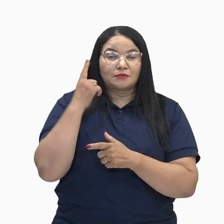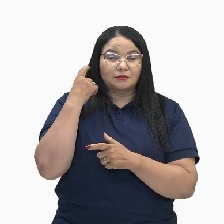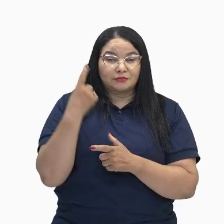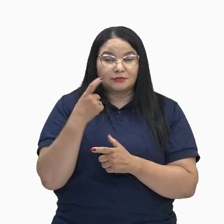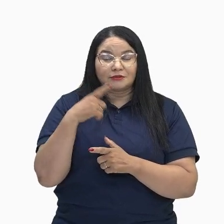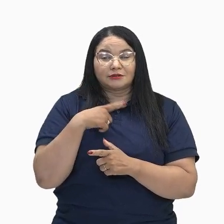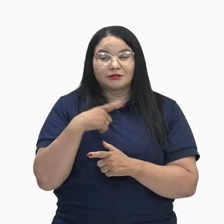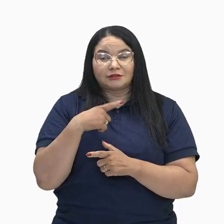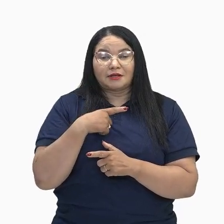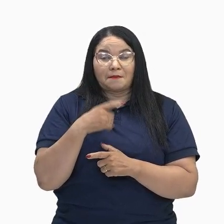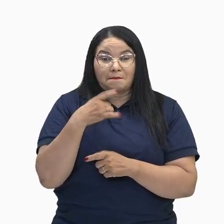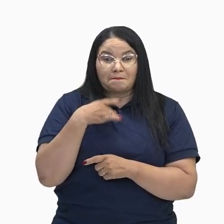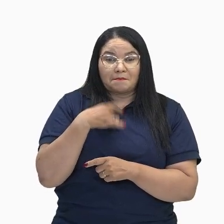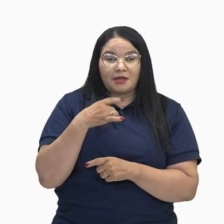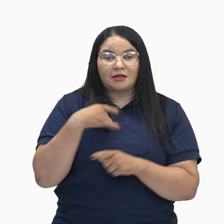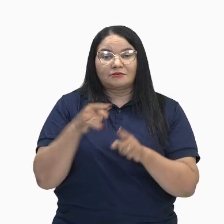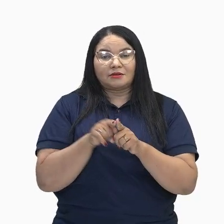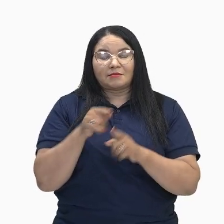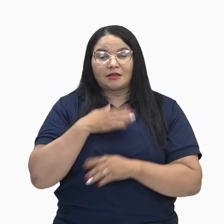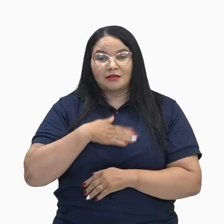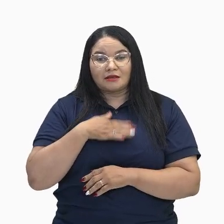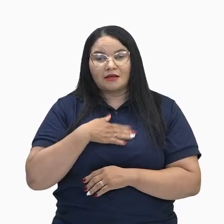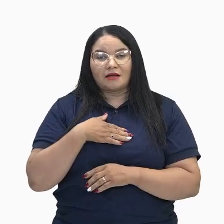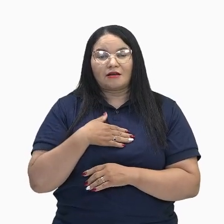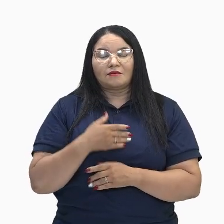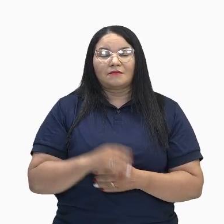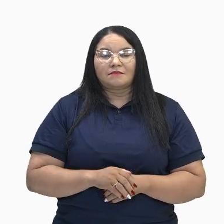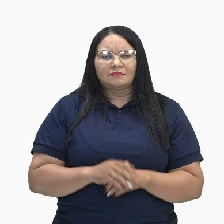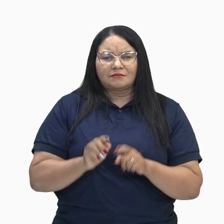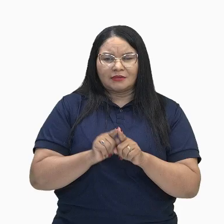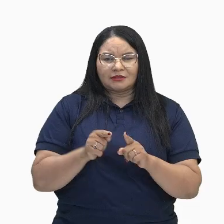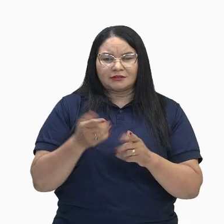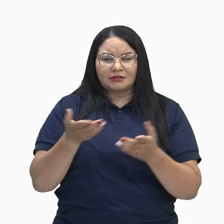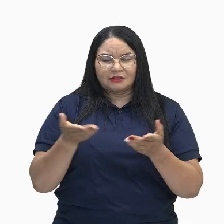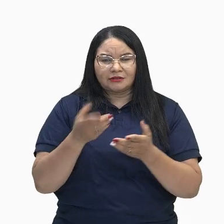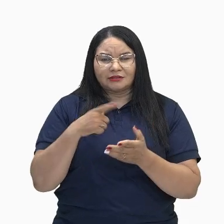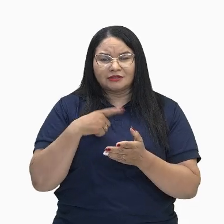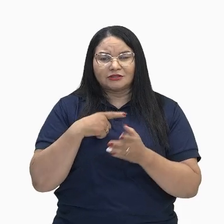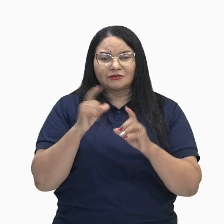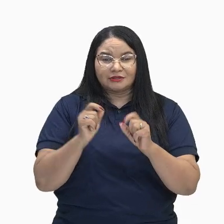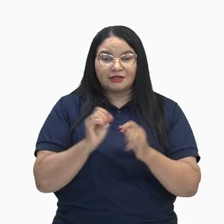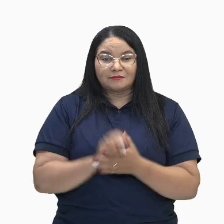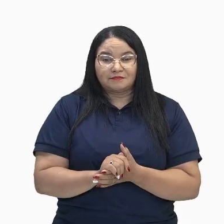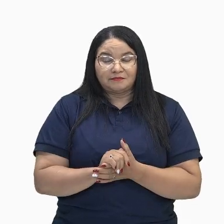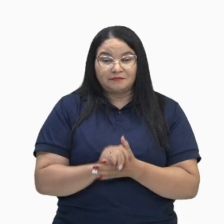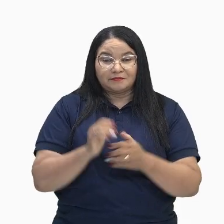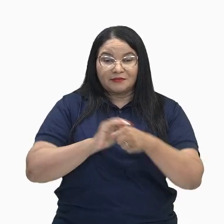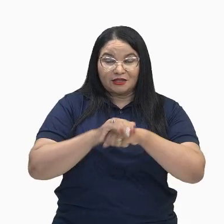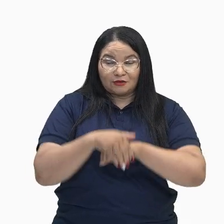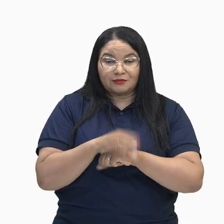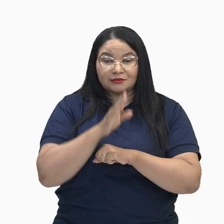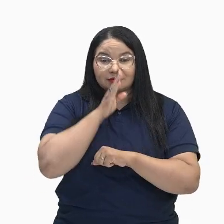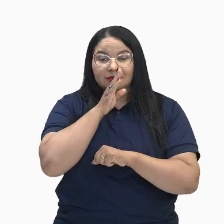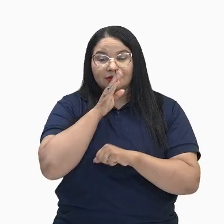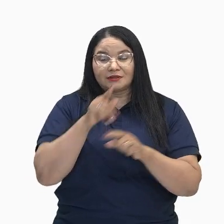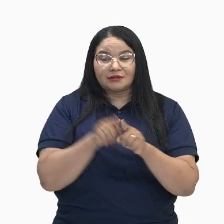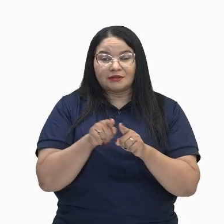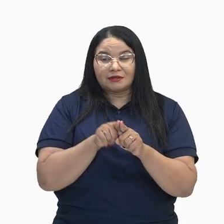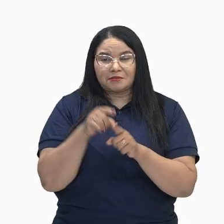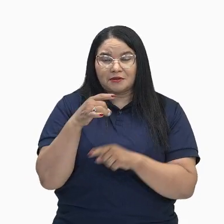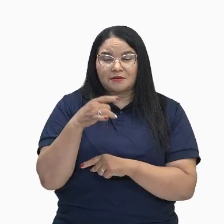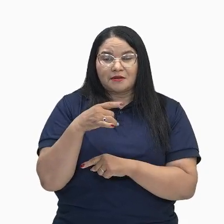ao mesmo tempo. Então, aqui a gente vai ter o silêncio da noite, o rugido das águas trazia